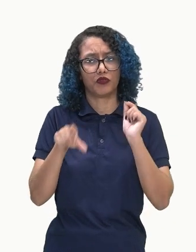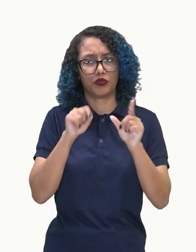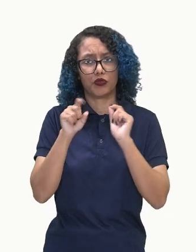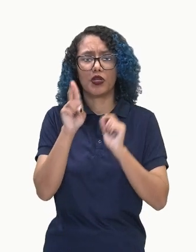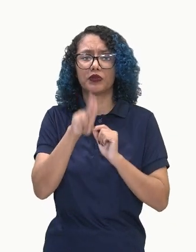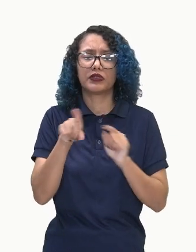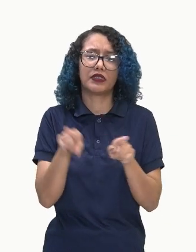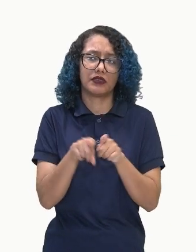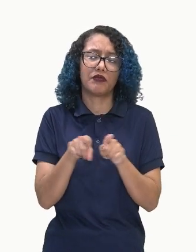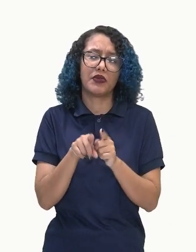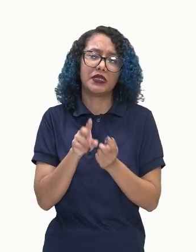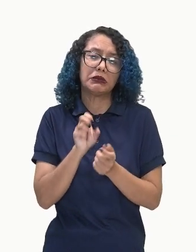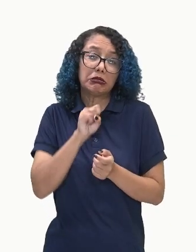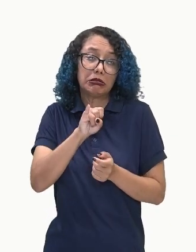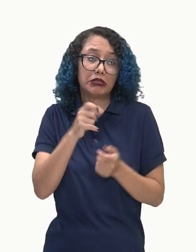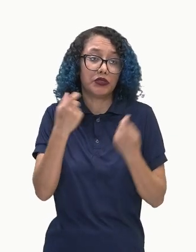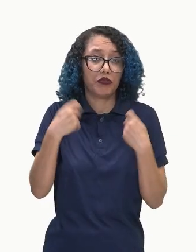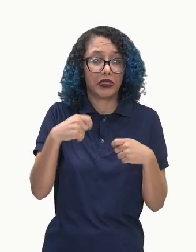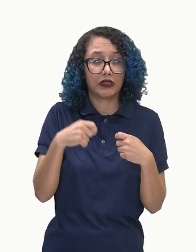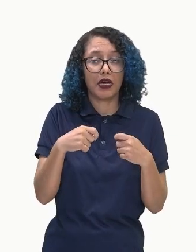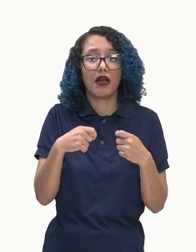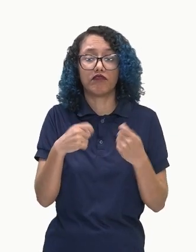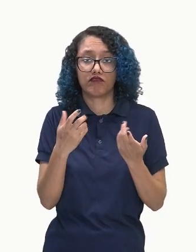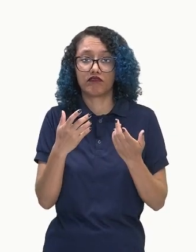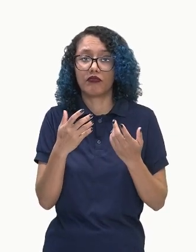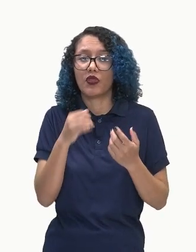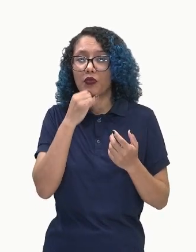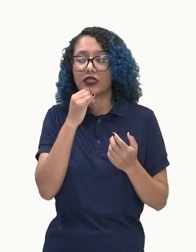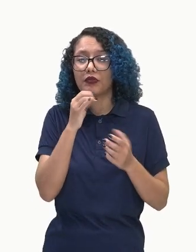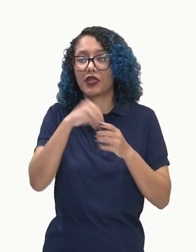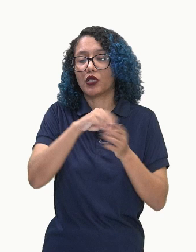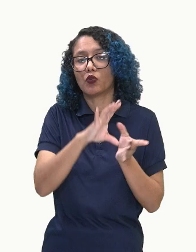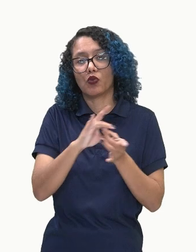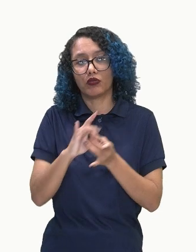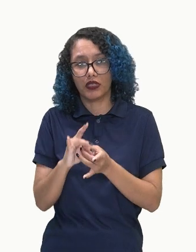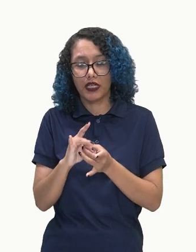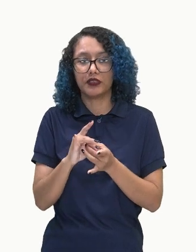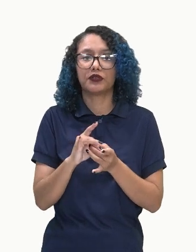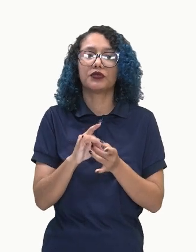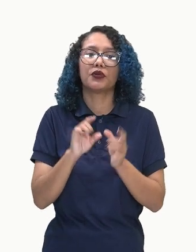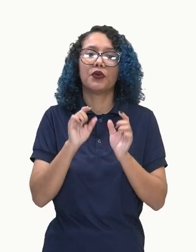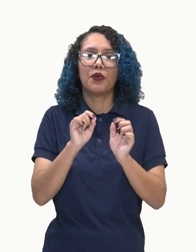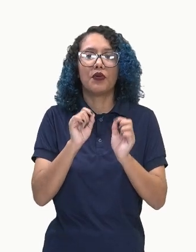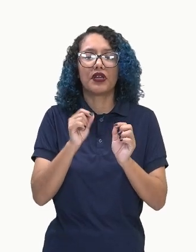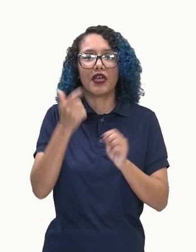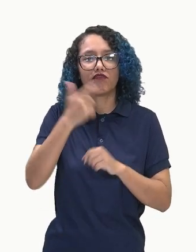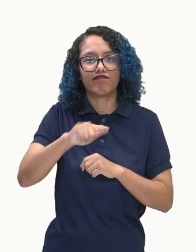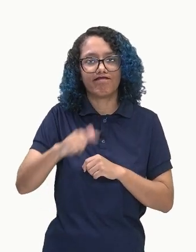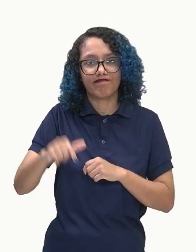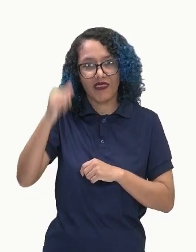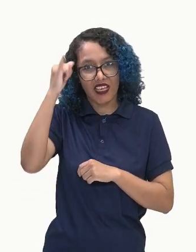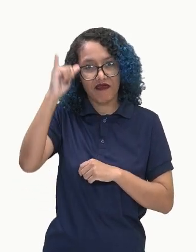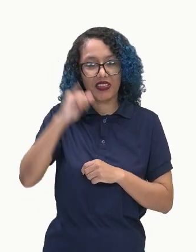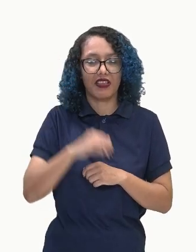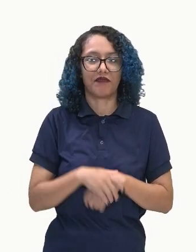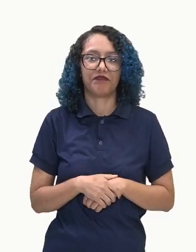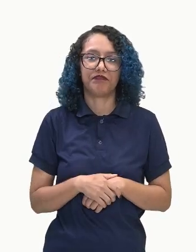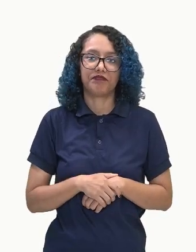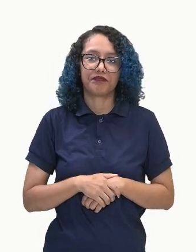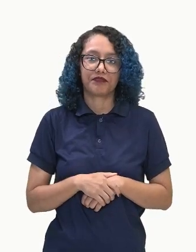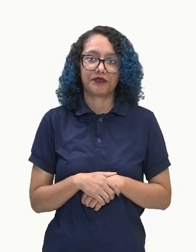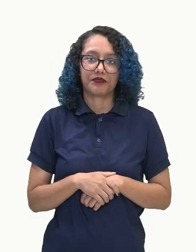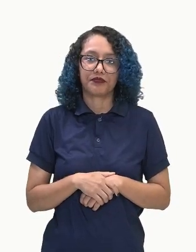utilizar sempre nessa perspectiva de tornar a nossa fala mais variada, não repetitiva, tá certo? Então, but,